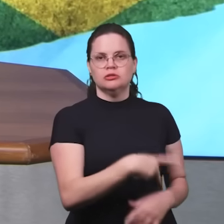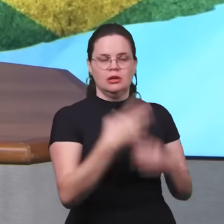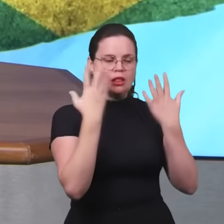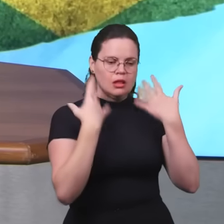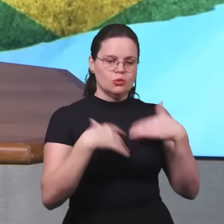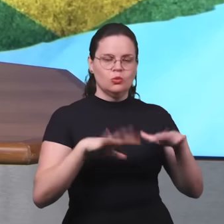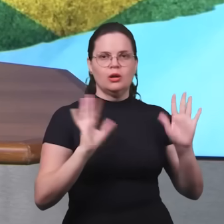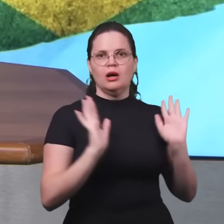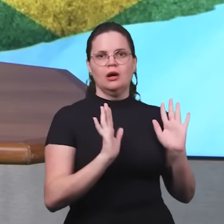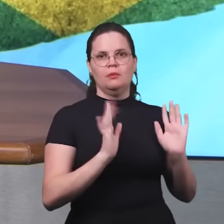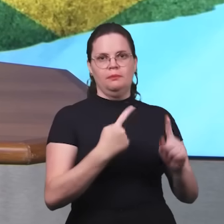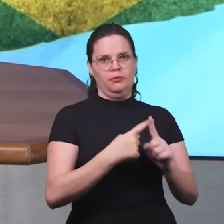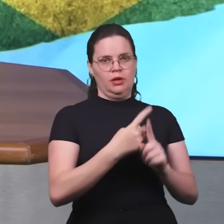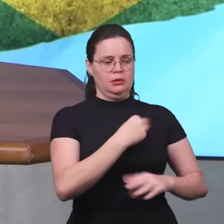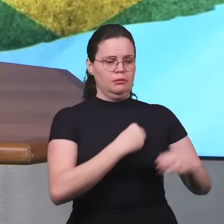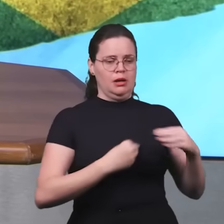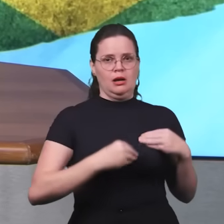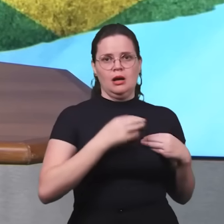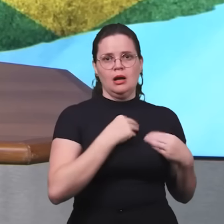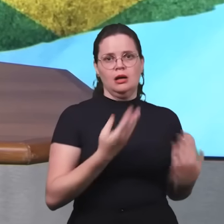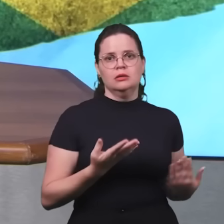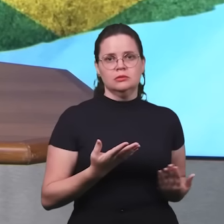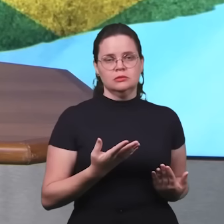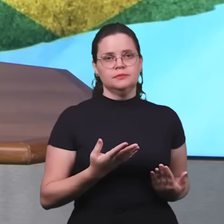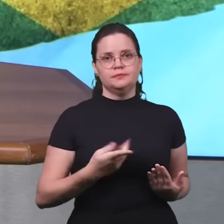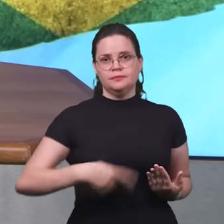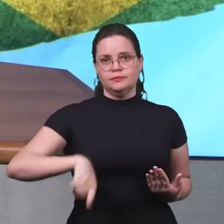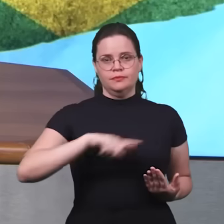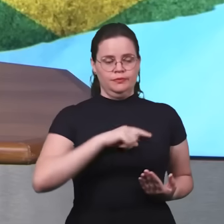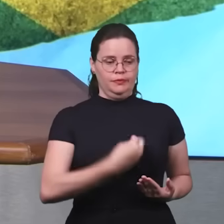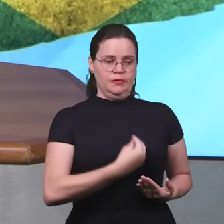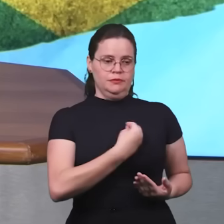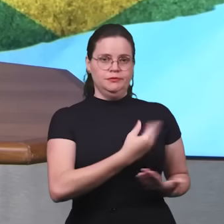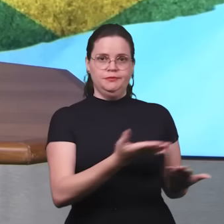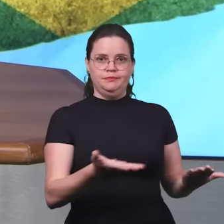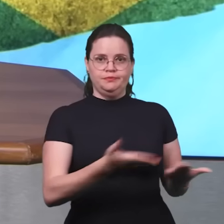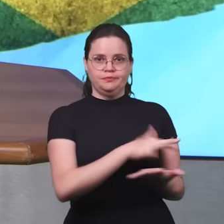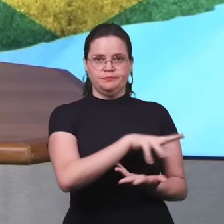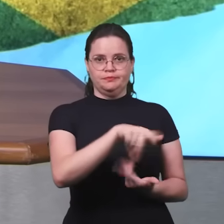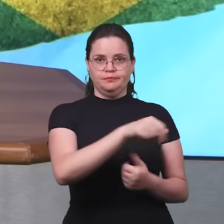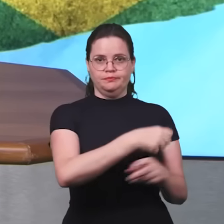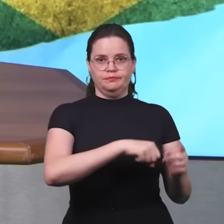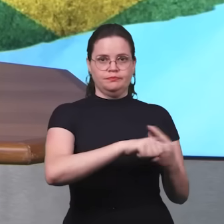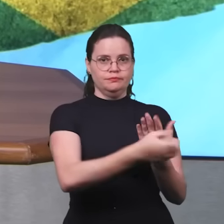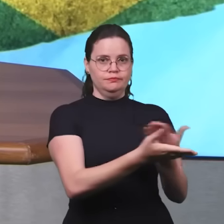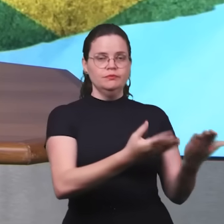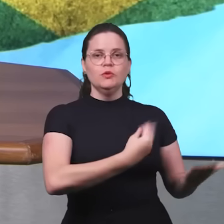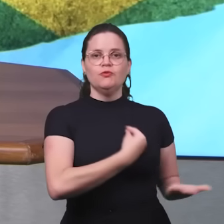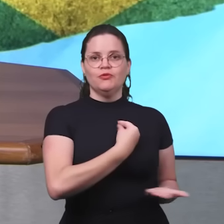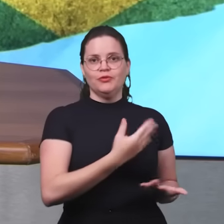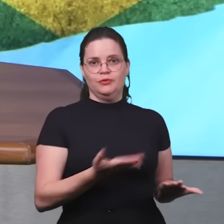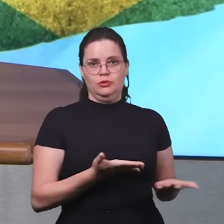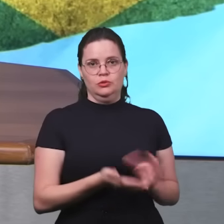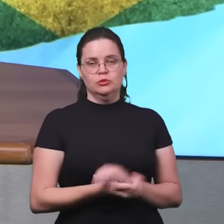da natureza dele, que é a natureza carnal, que é aquilo que o homem está vivendo. Então, aquilo que